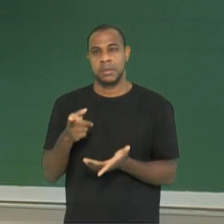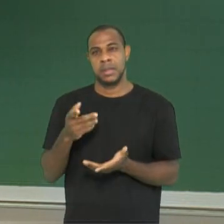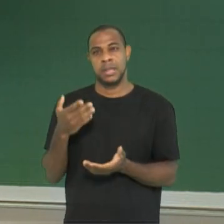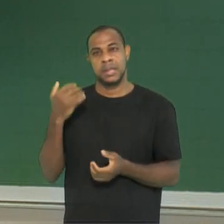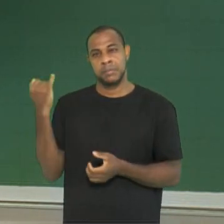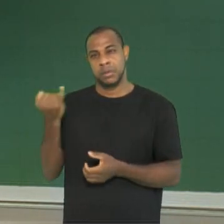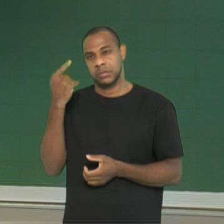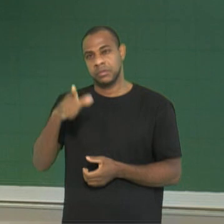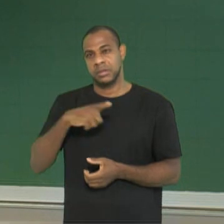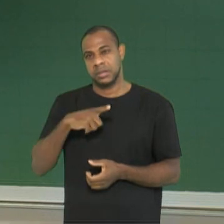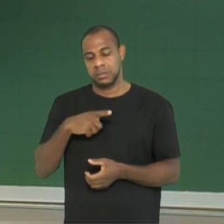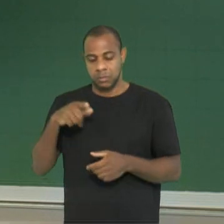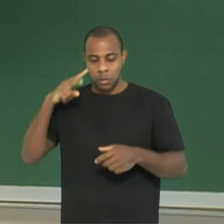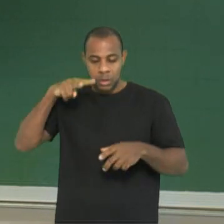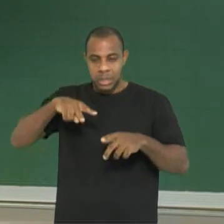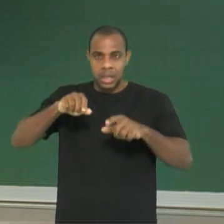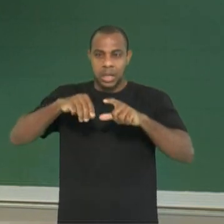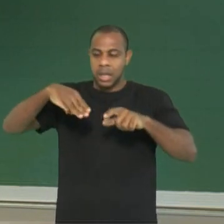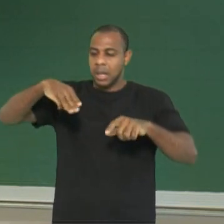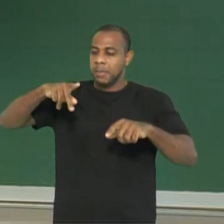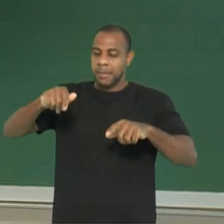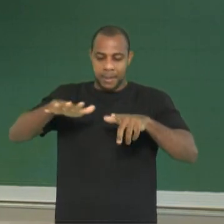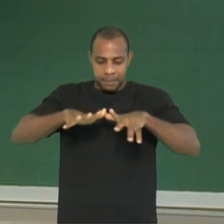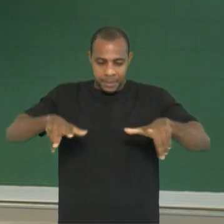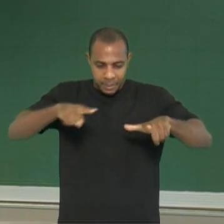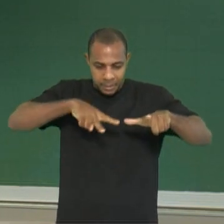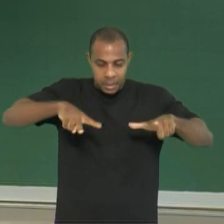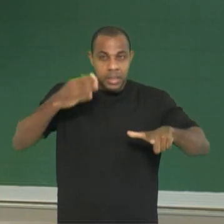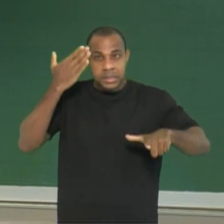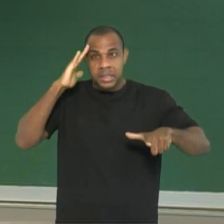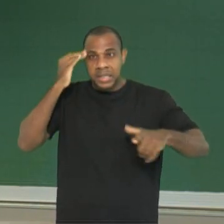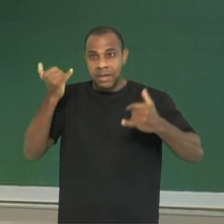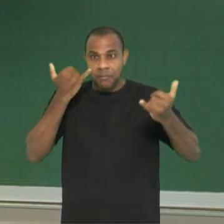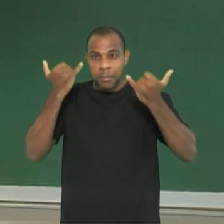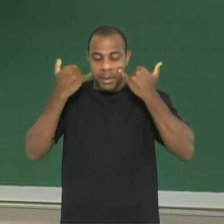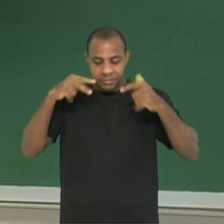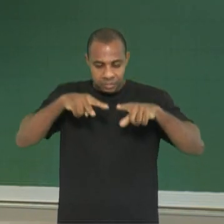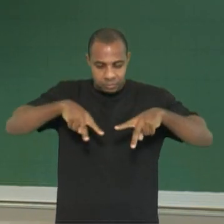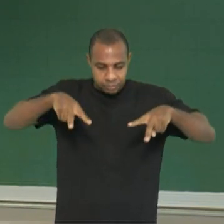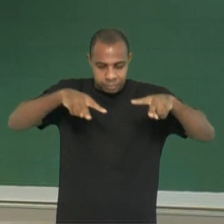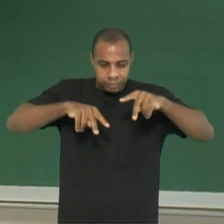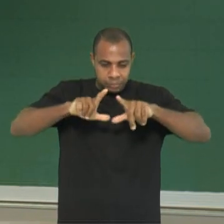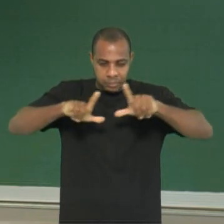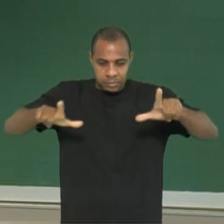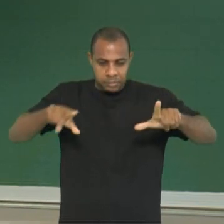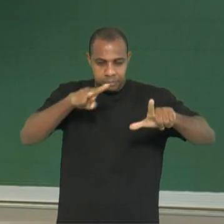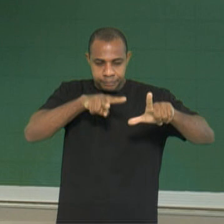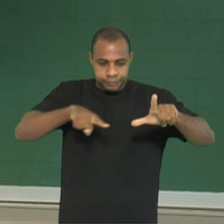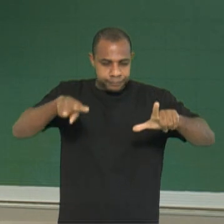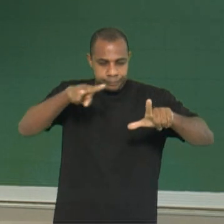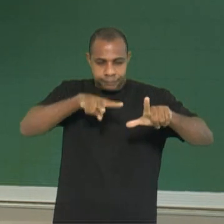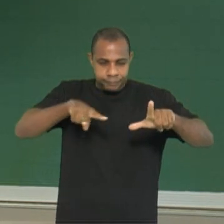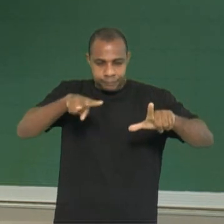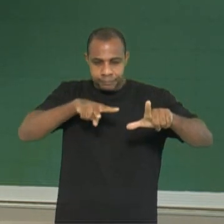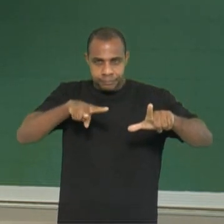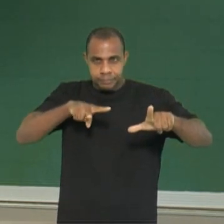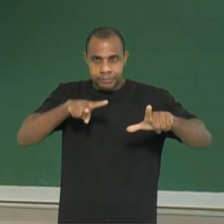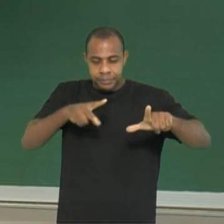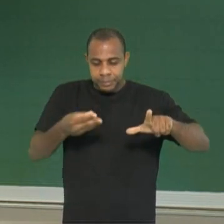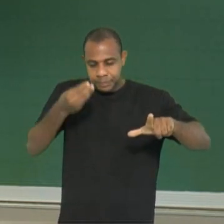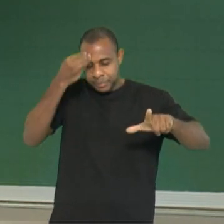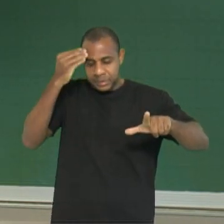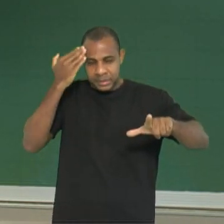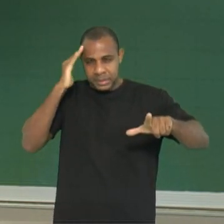capacidade de olhar o mapa, compreender as informações nele contidas, para assim sendo interpretar